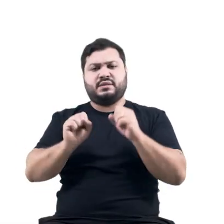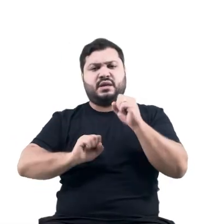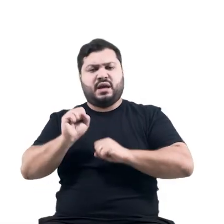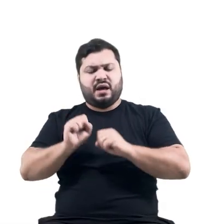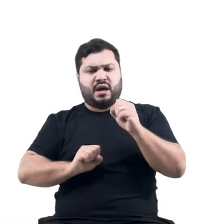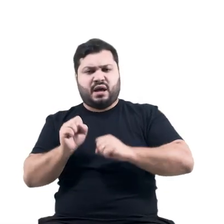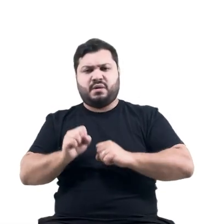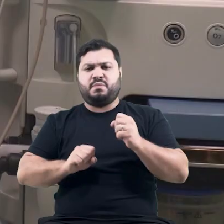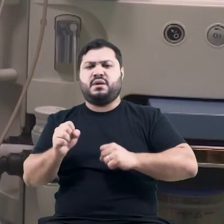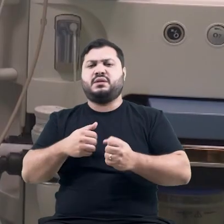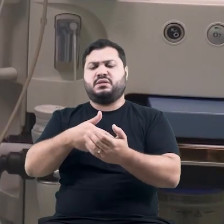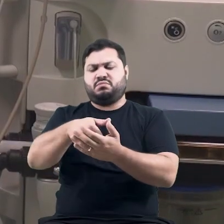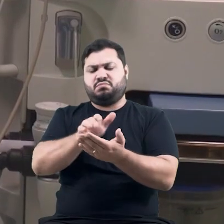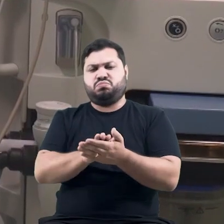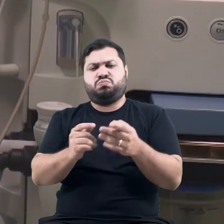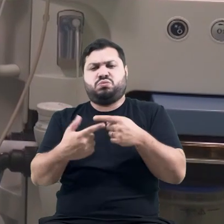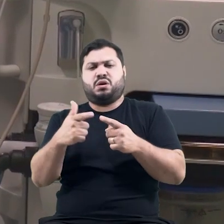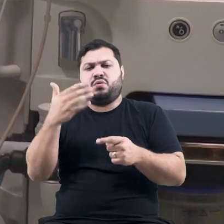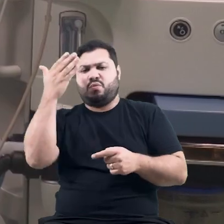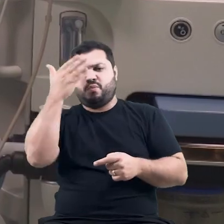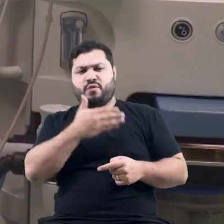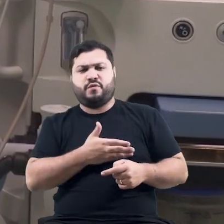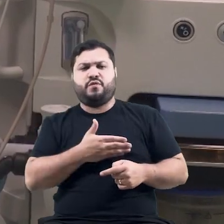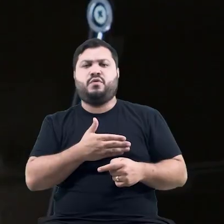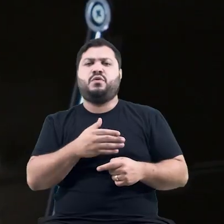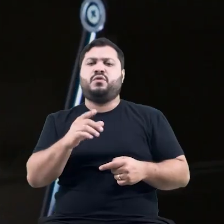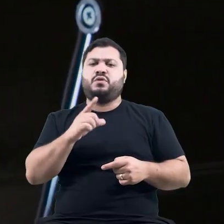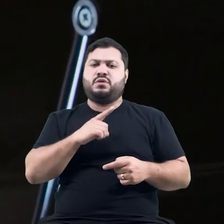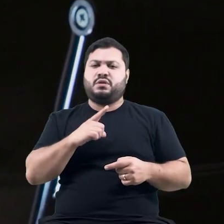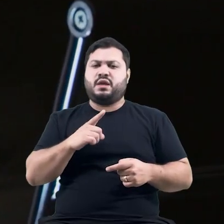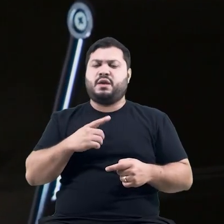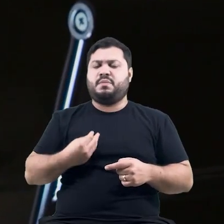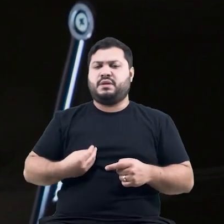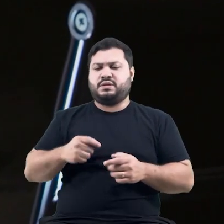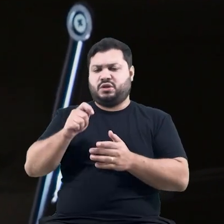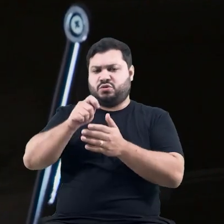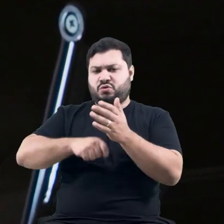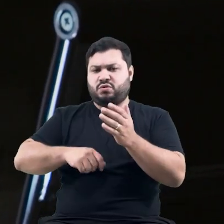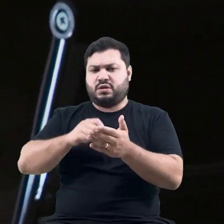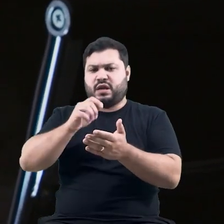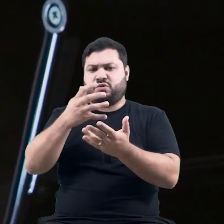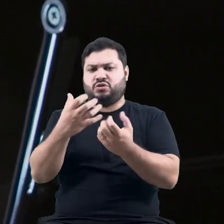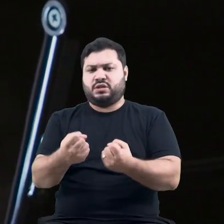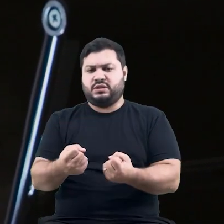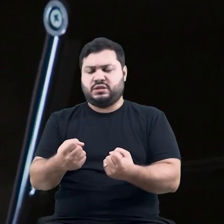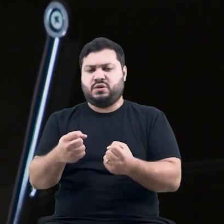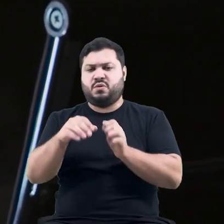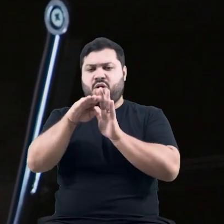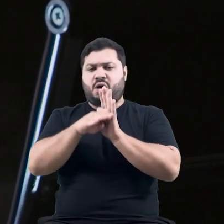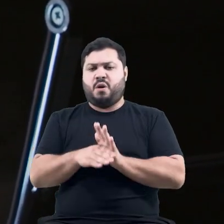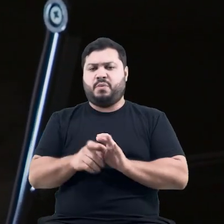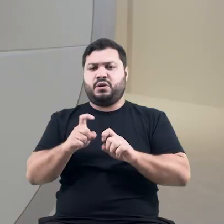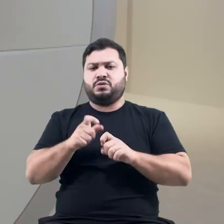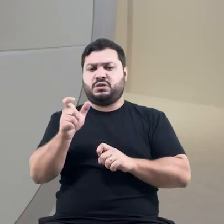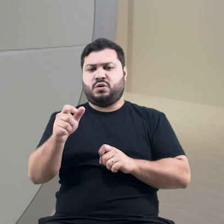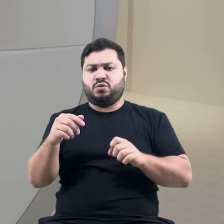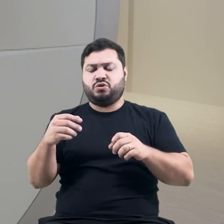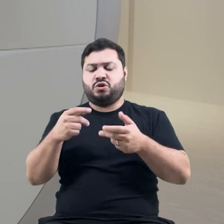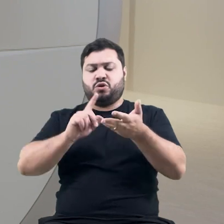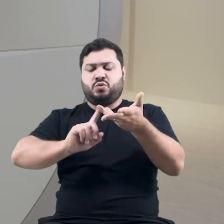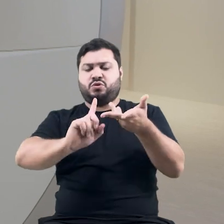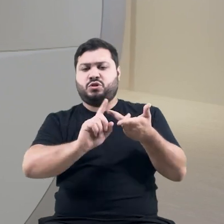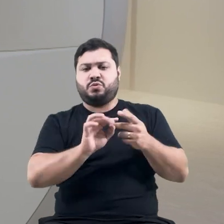ANS. A empresa foi autuada por não ter comprovado estarem presentes em seu contrato de adesão ao plano de saúde